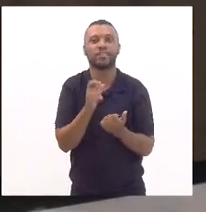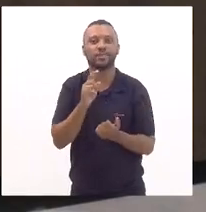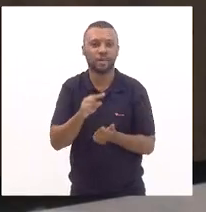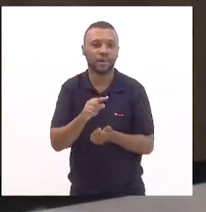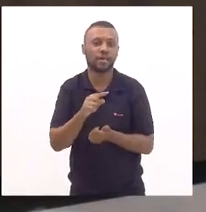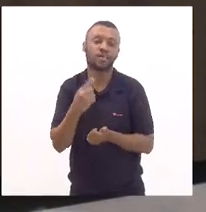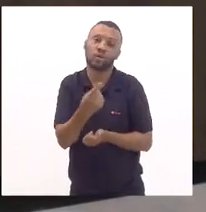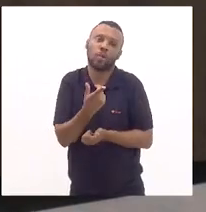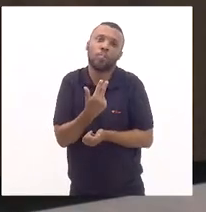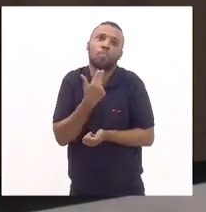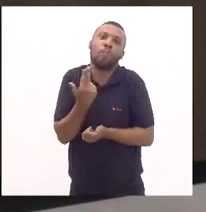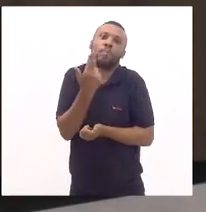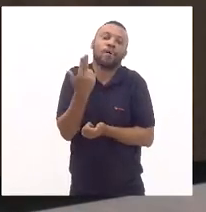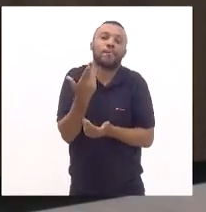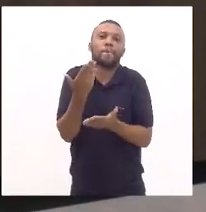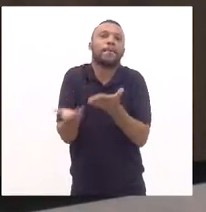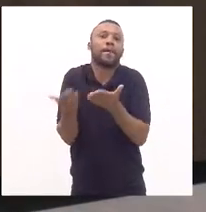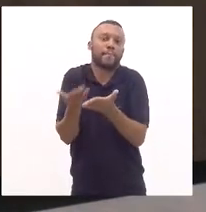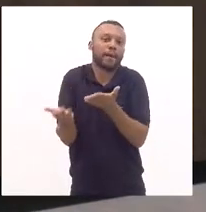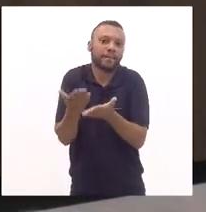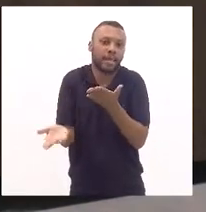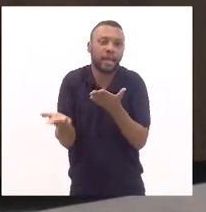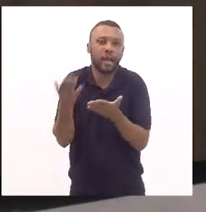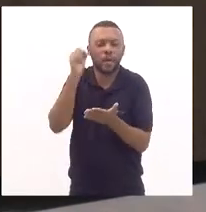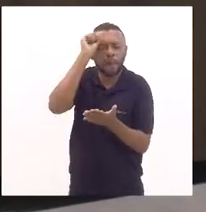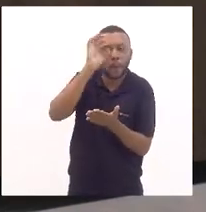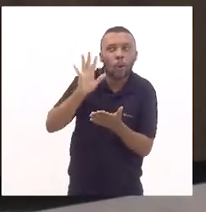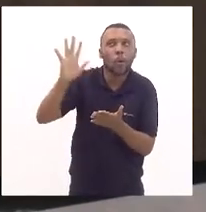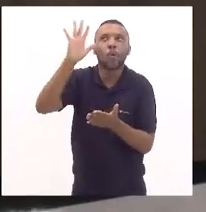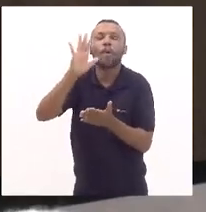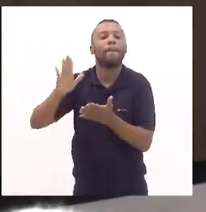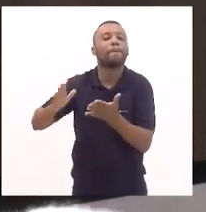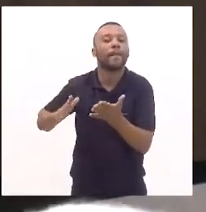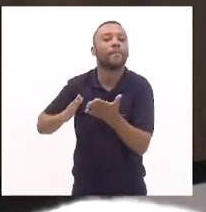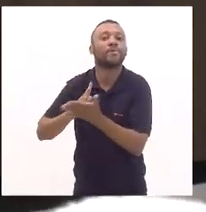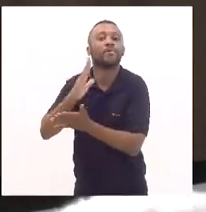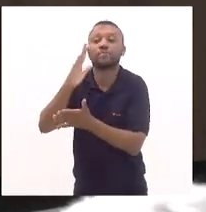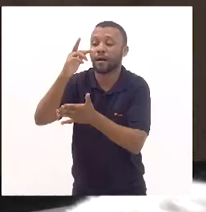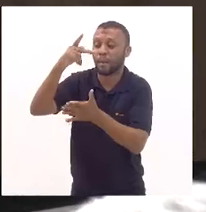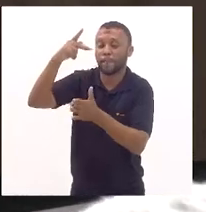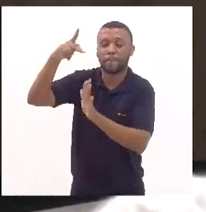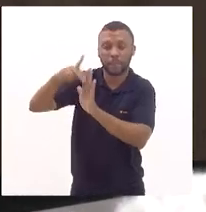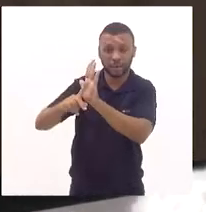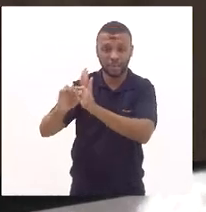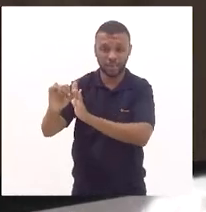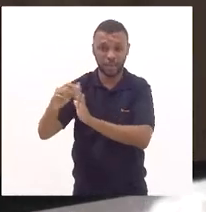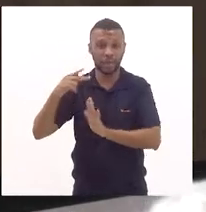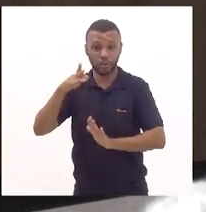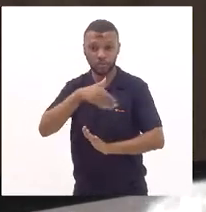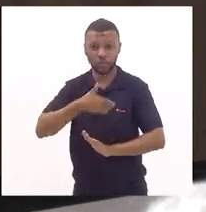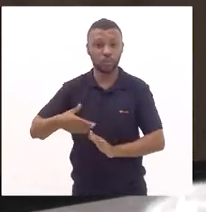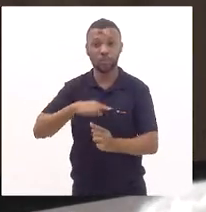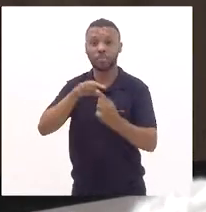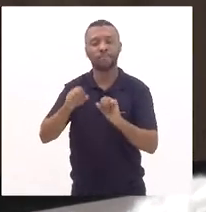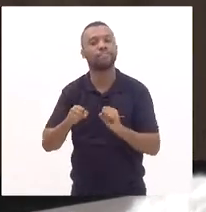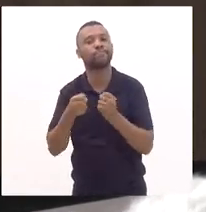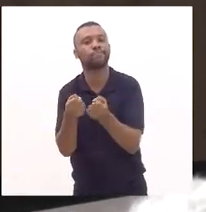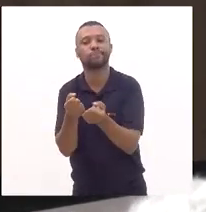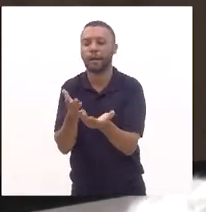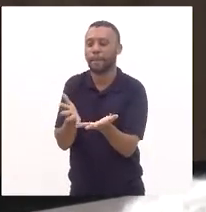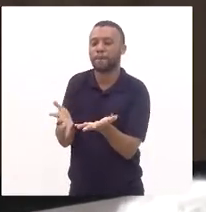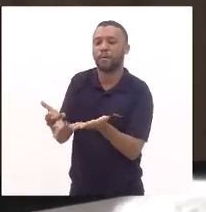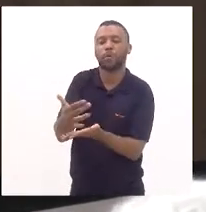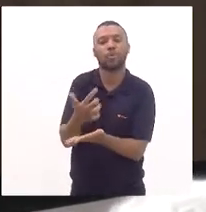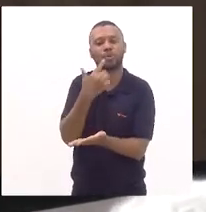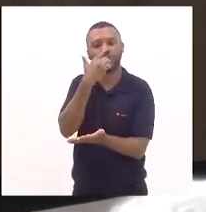gente não pode perder o horizonte quando pensa na aprovação de uma política pública para fortalecer a catação, que ela